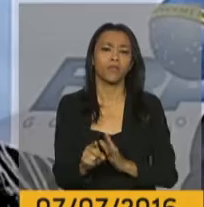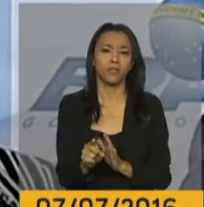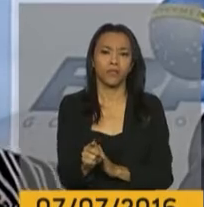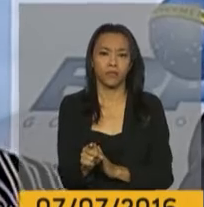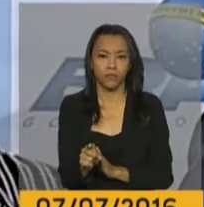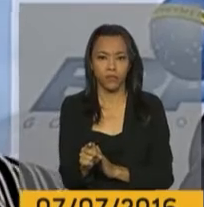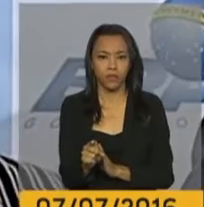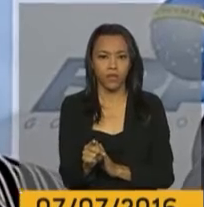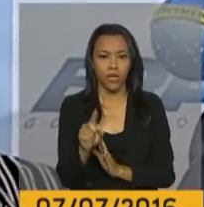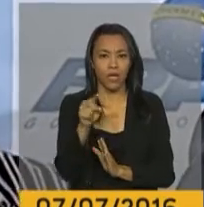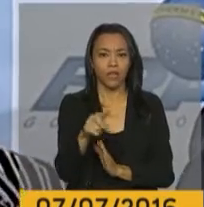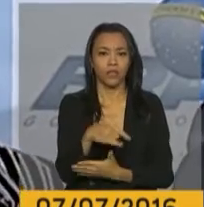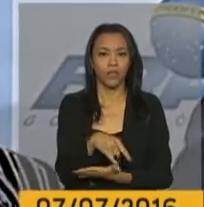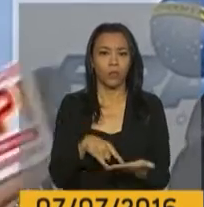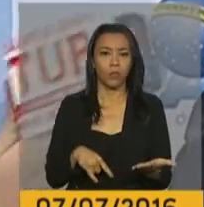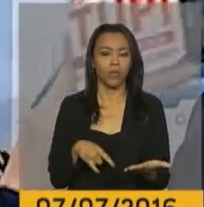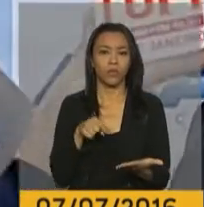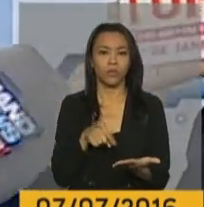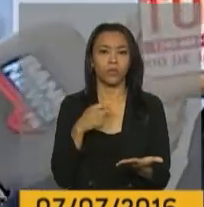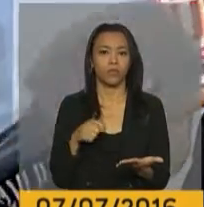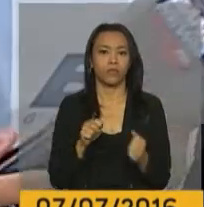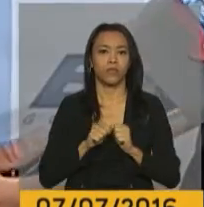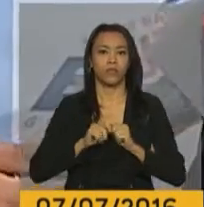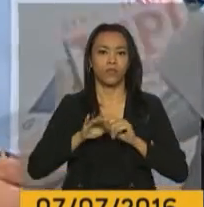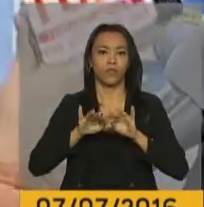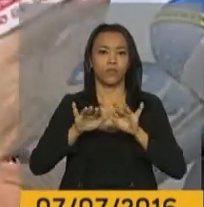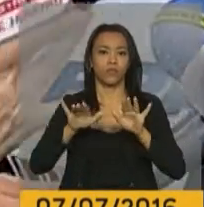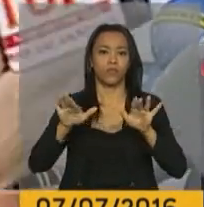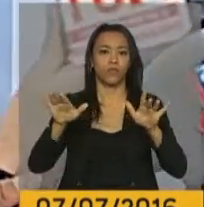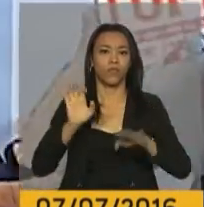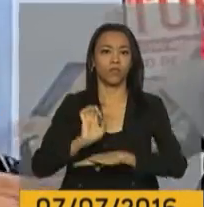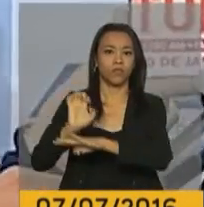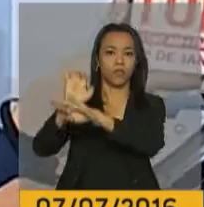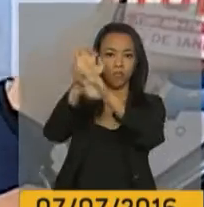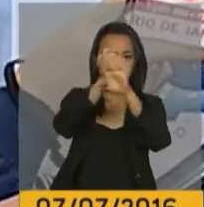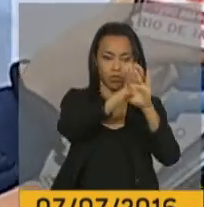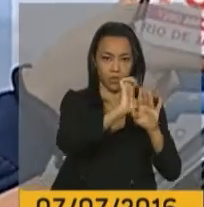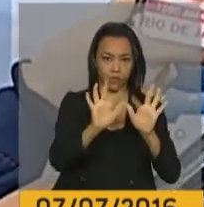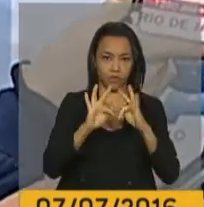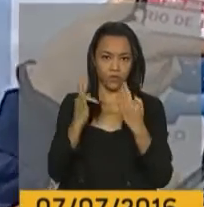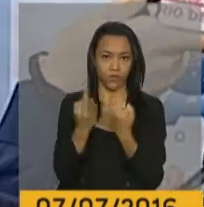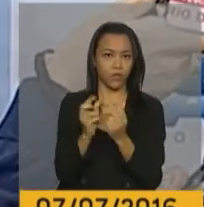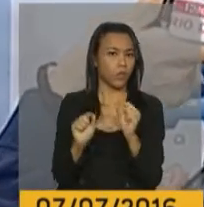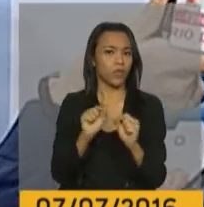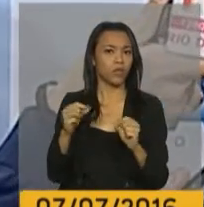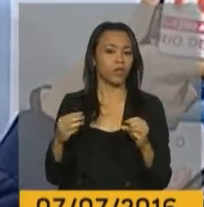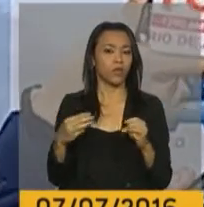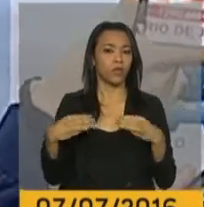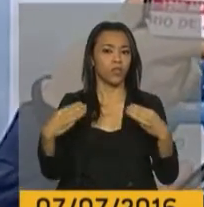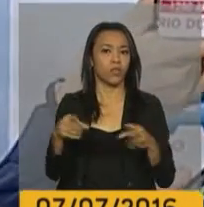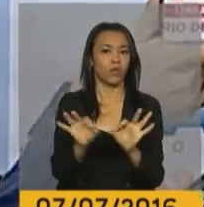pretende ampliar em outros estados em outros o problema de imediato para as famílias o ministério vai ter